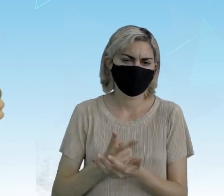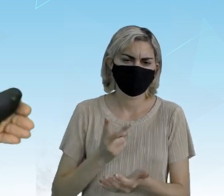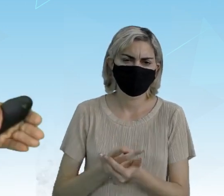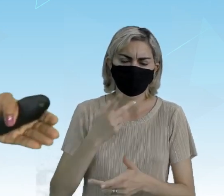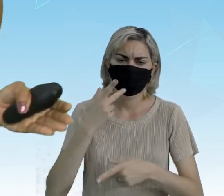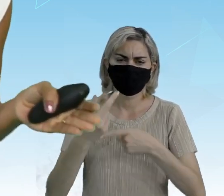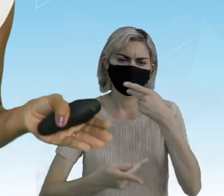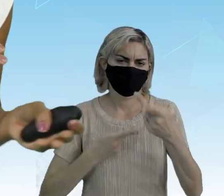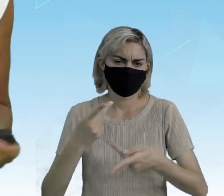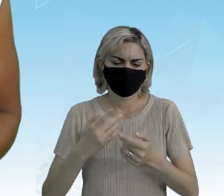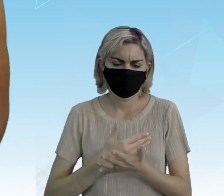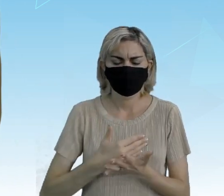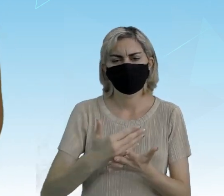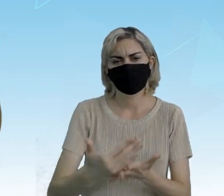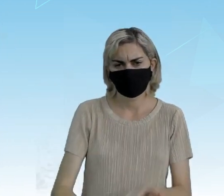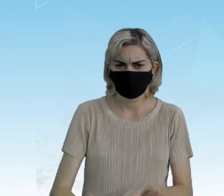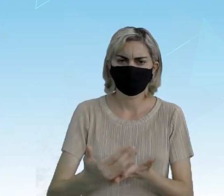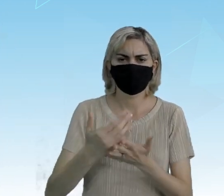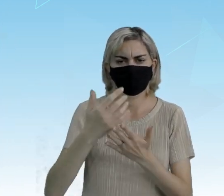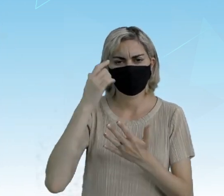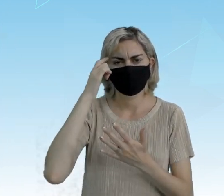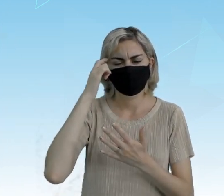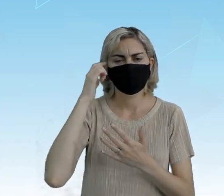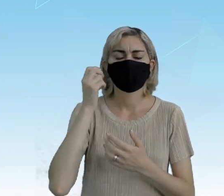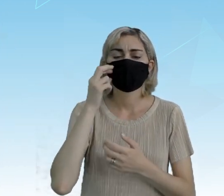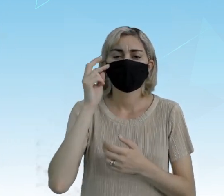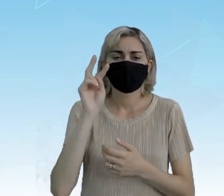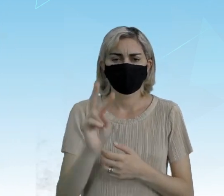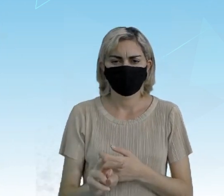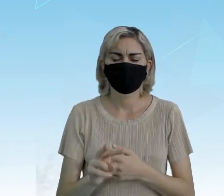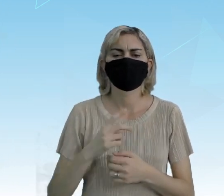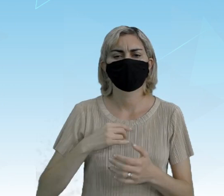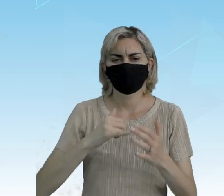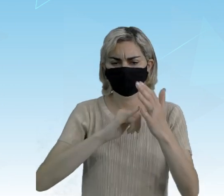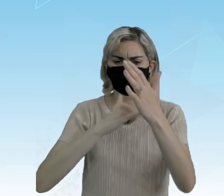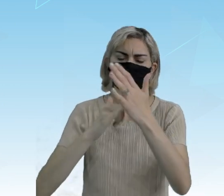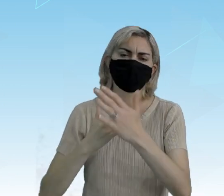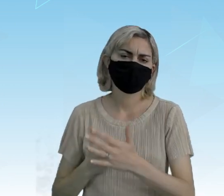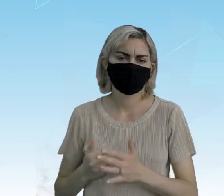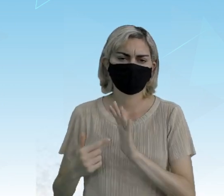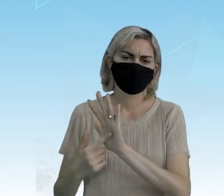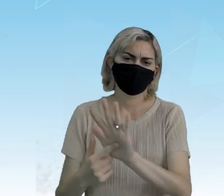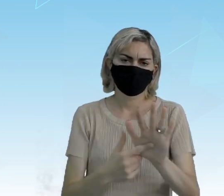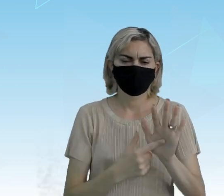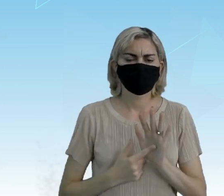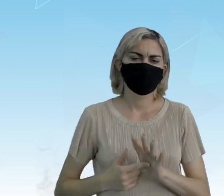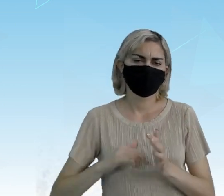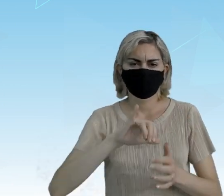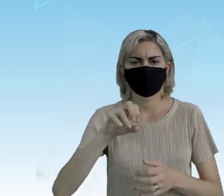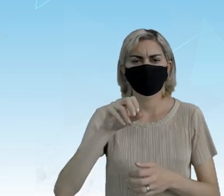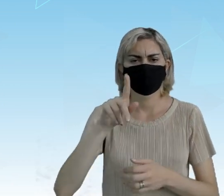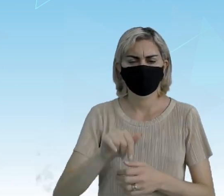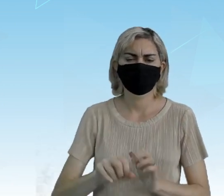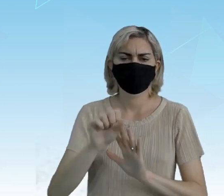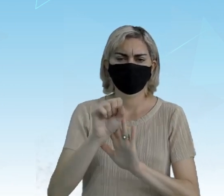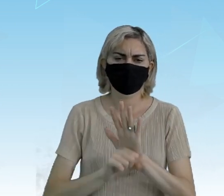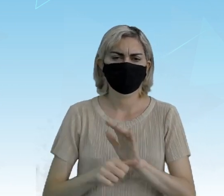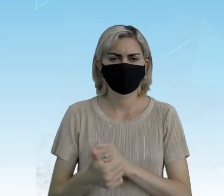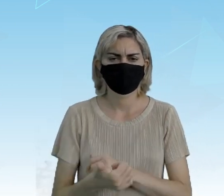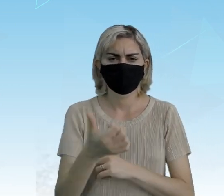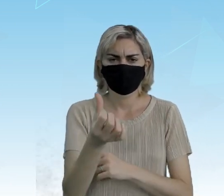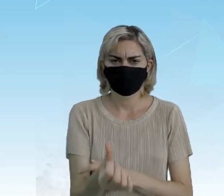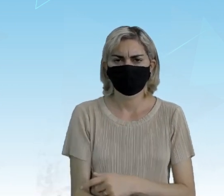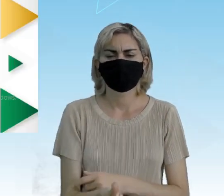fala desde o início, tá? Vejam bem, registros revelam que o jogo surgiu no século